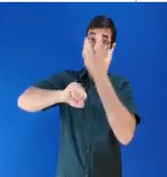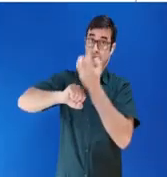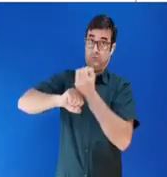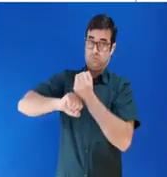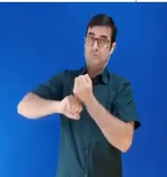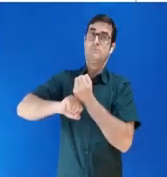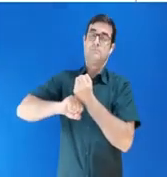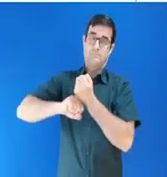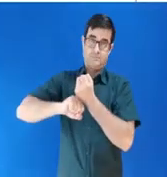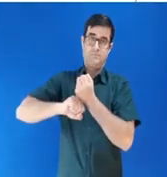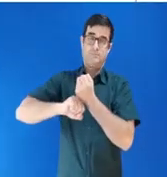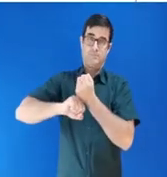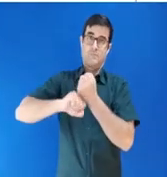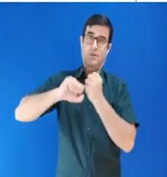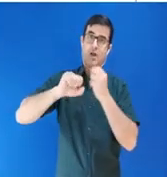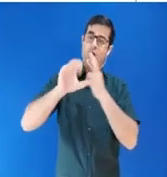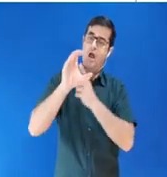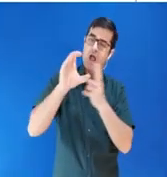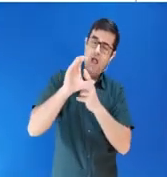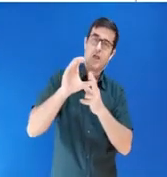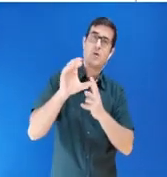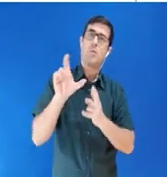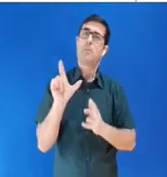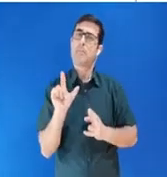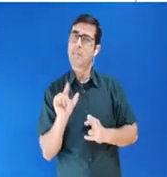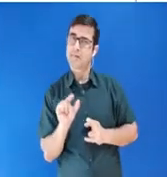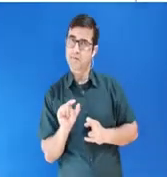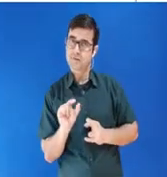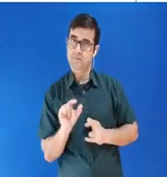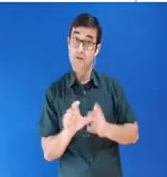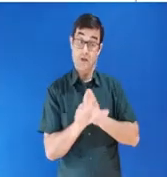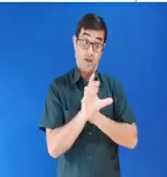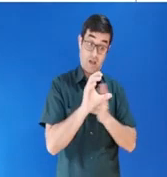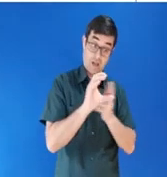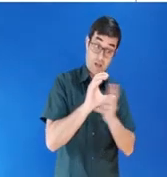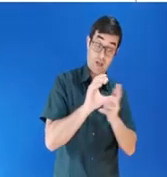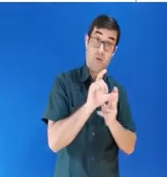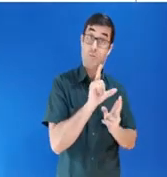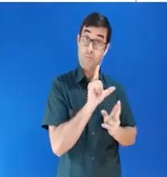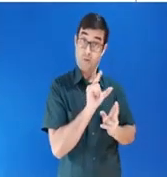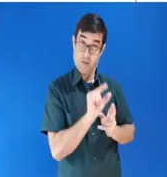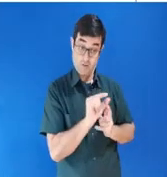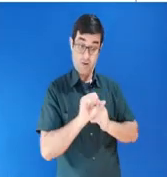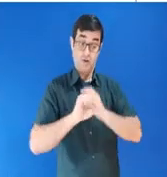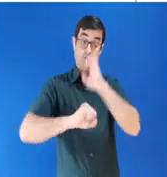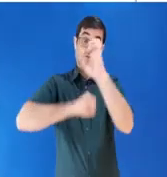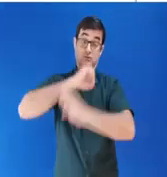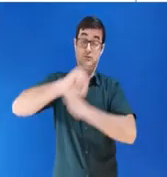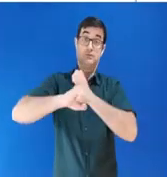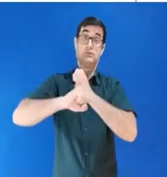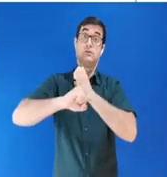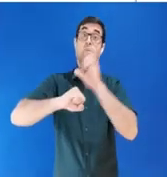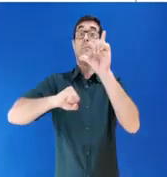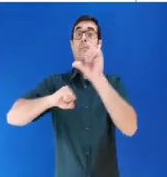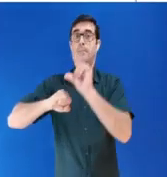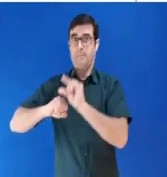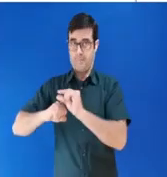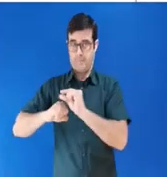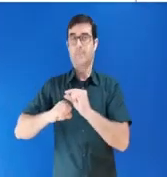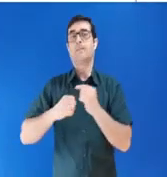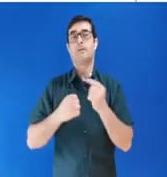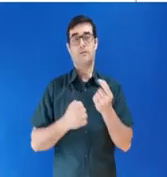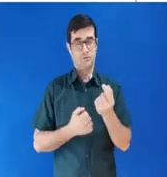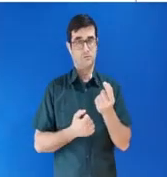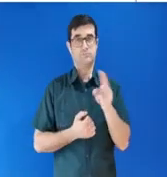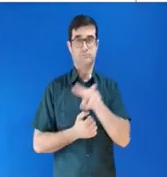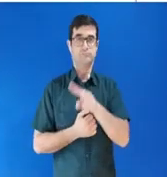menor o raio, quanto maior o raio, menor a carga nuclear efetiva, e ambas vão contribuir